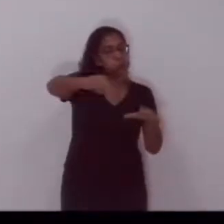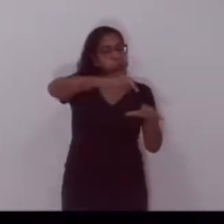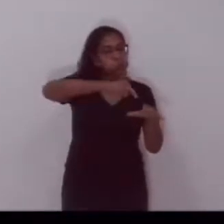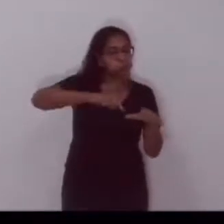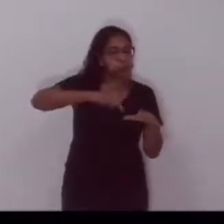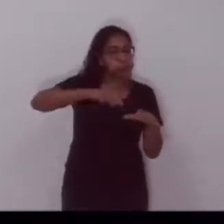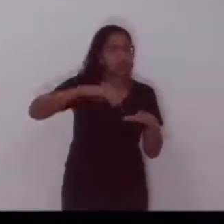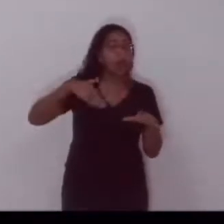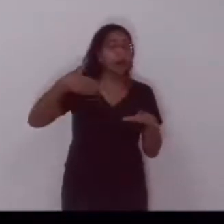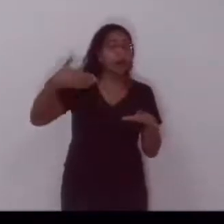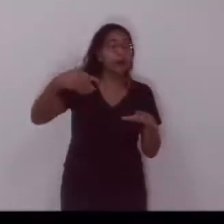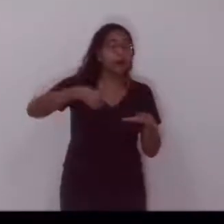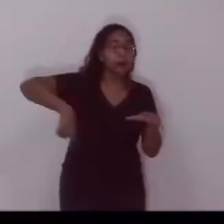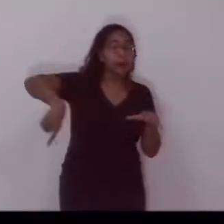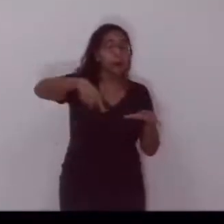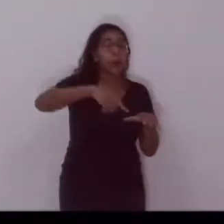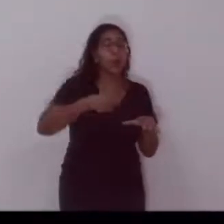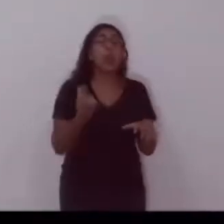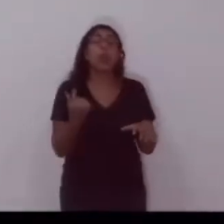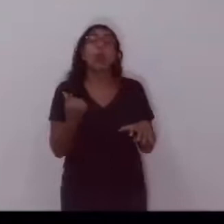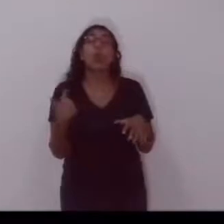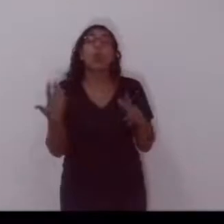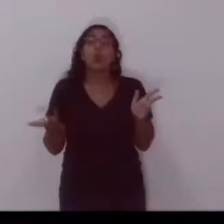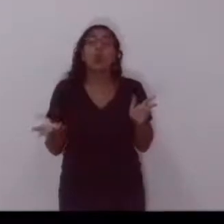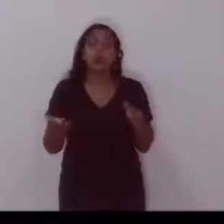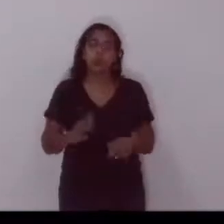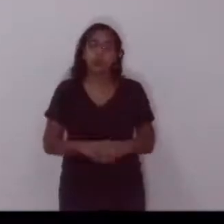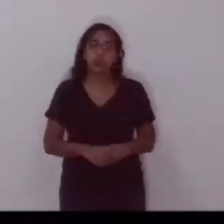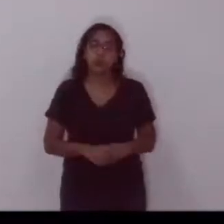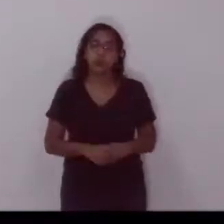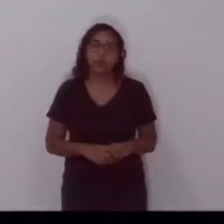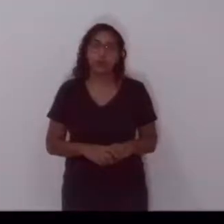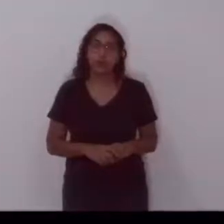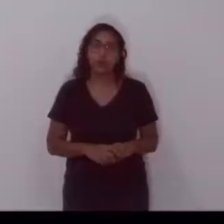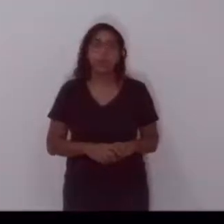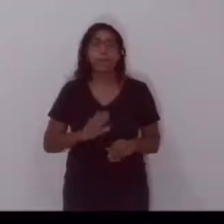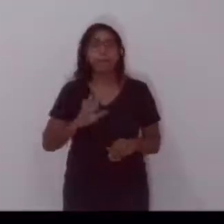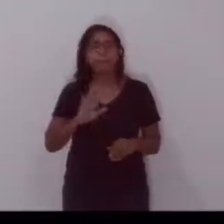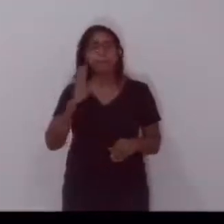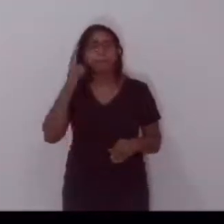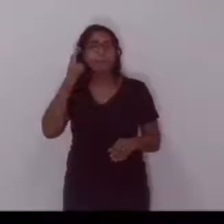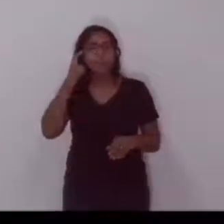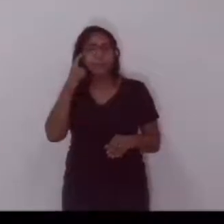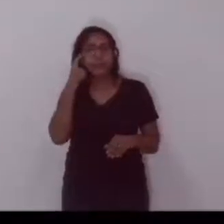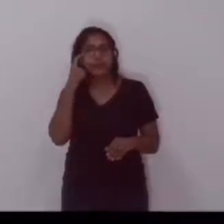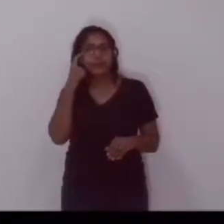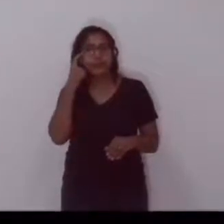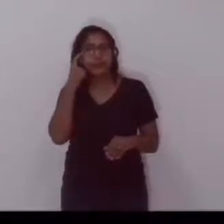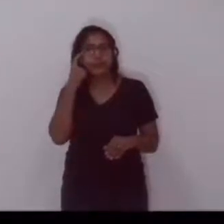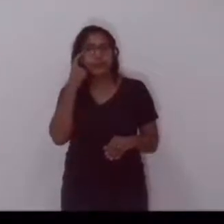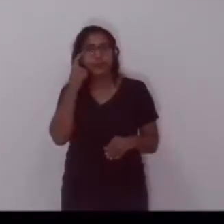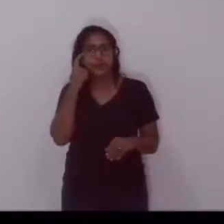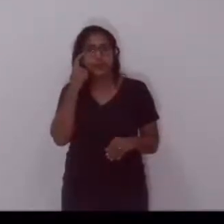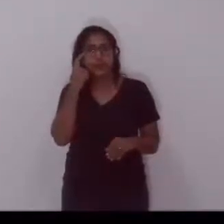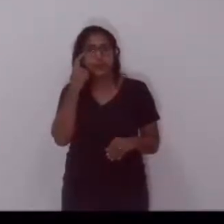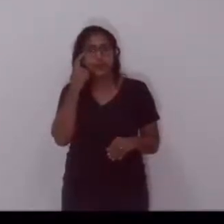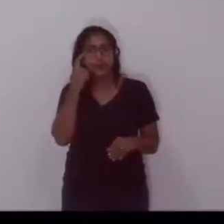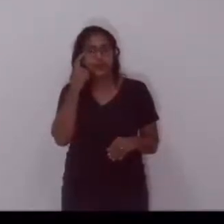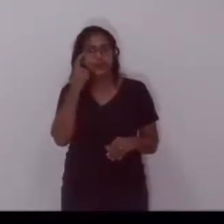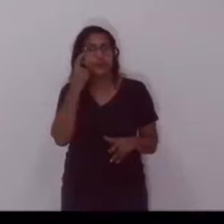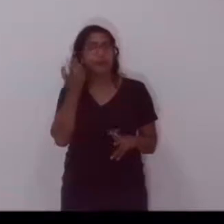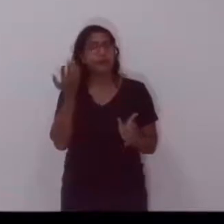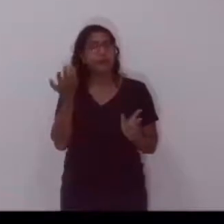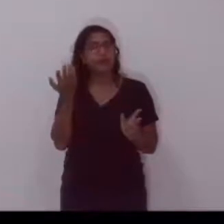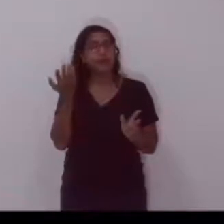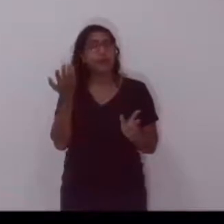ele vai ser colocado. E aí, me passa pela cabeça, será que não era possível, quando foi